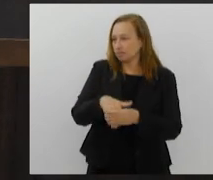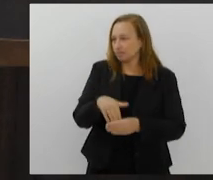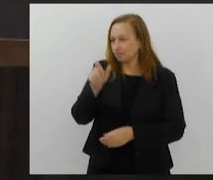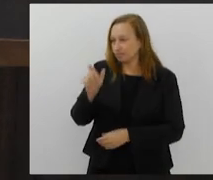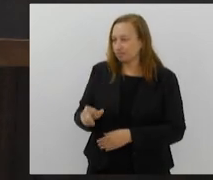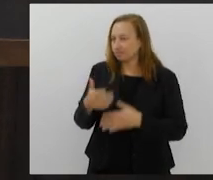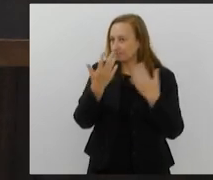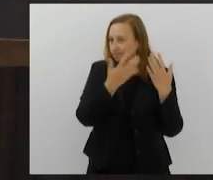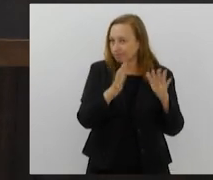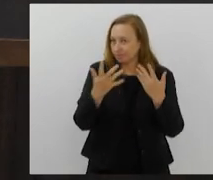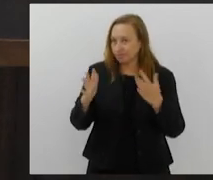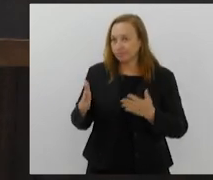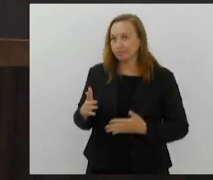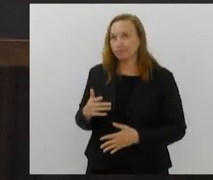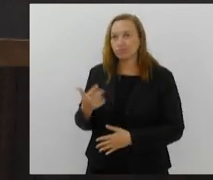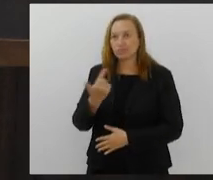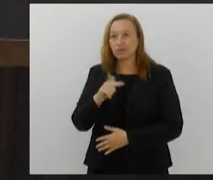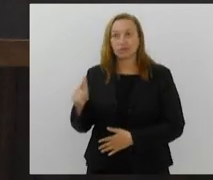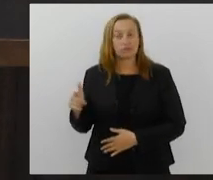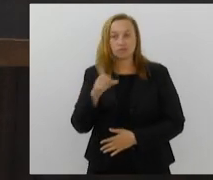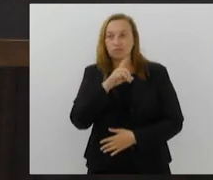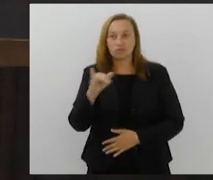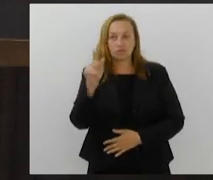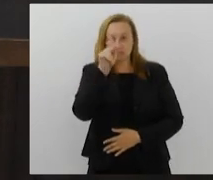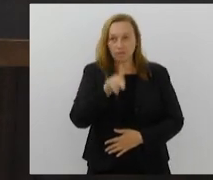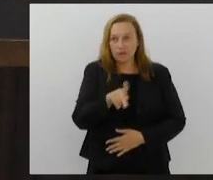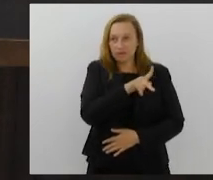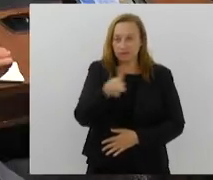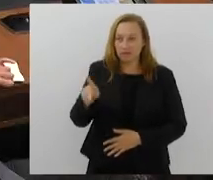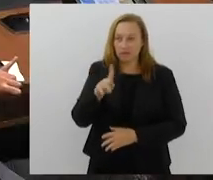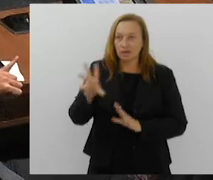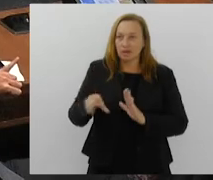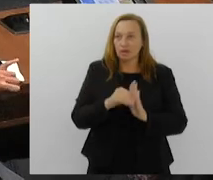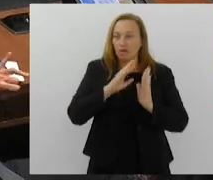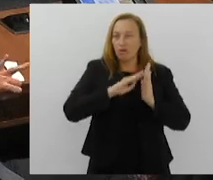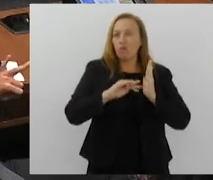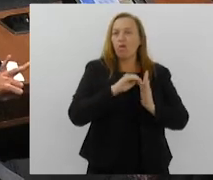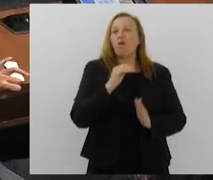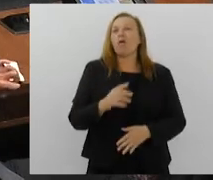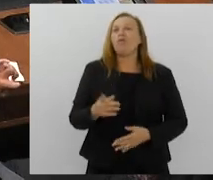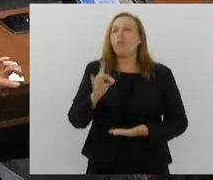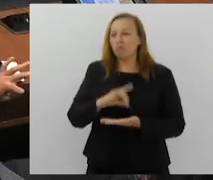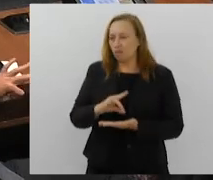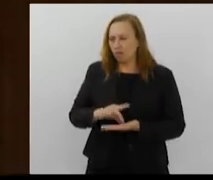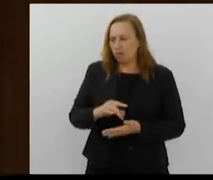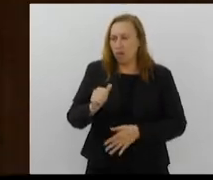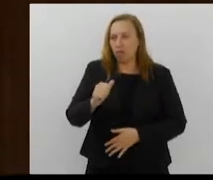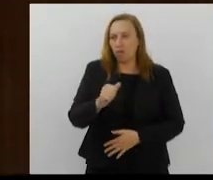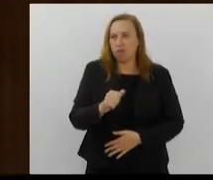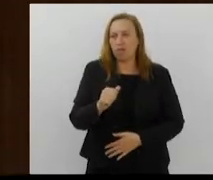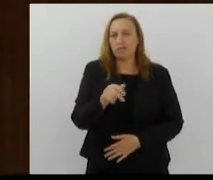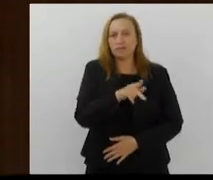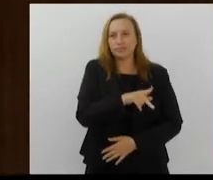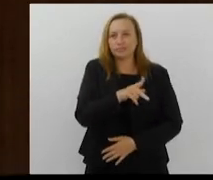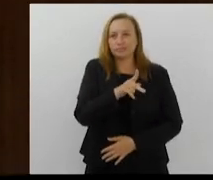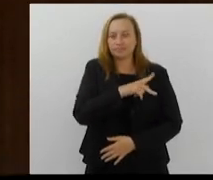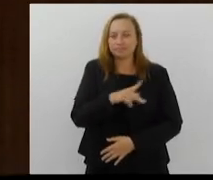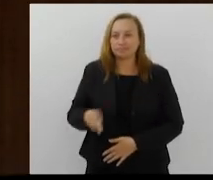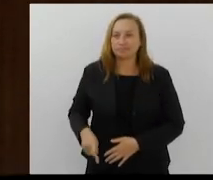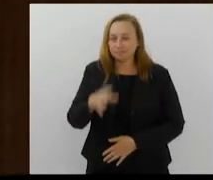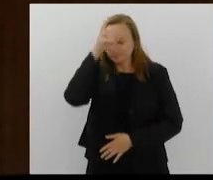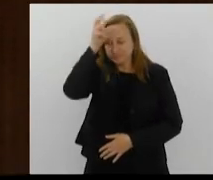já parabenizando que a gente não tinha o dia do padre calendário. É verdade. Presidente Aju, primeiro agradecer aos pares pela